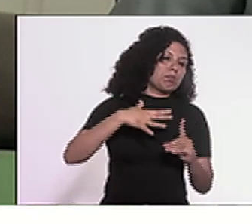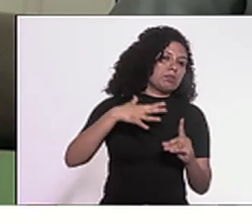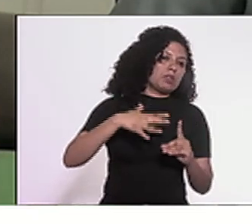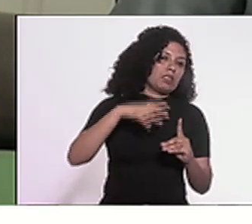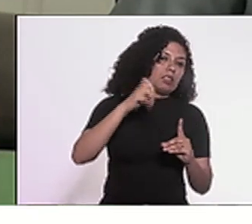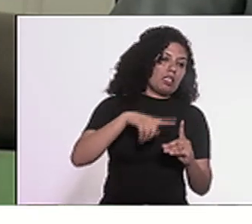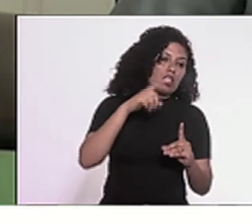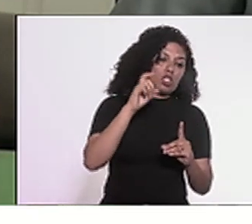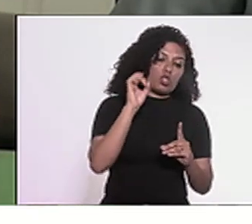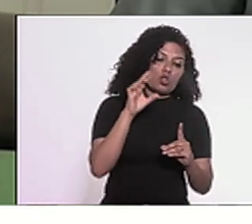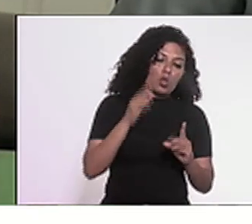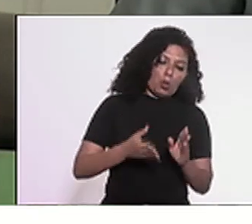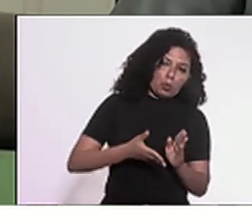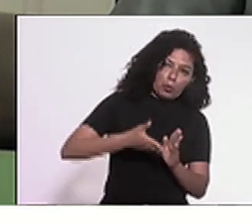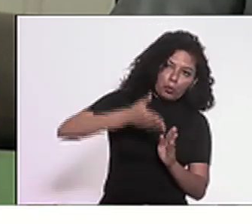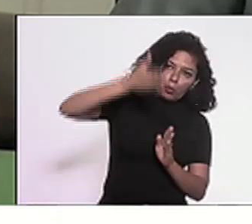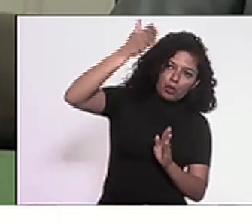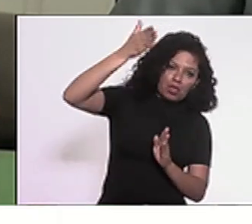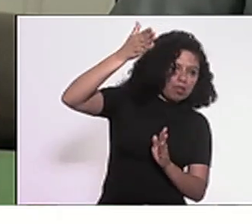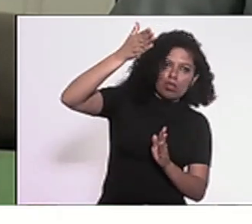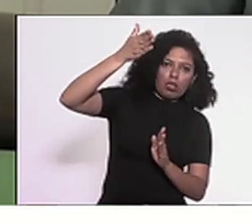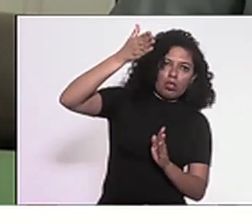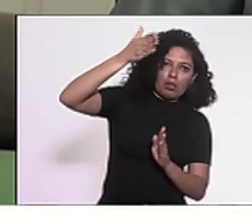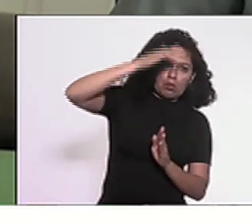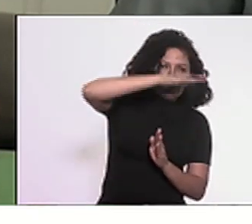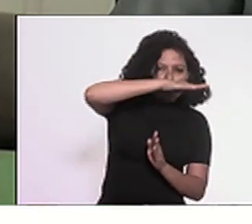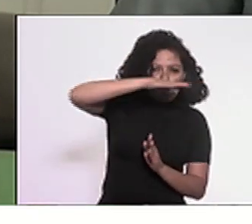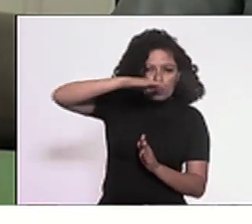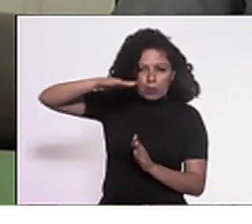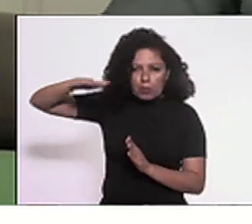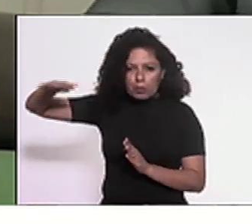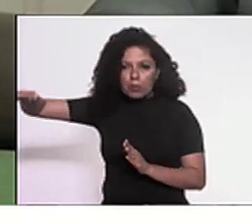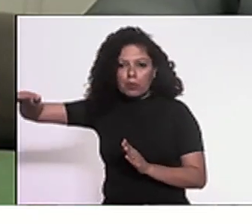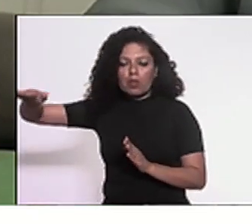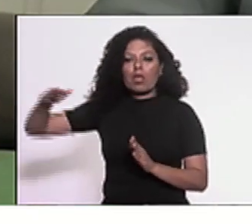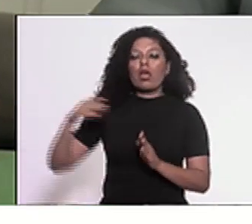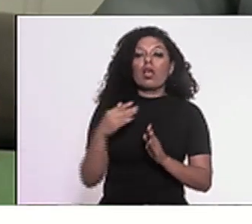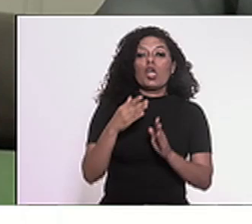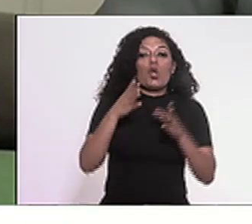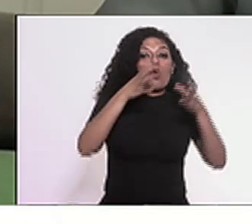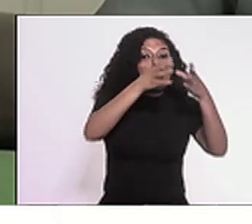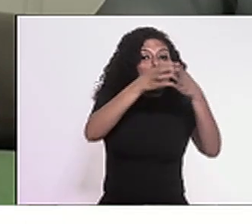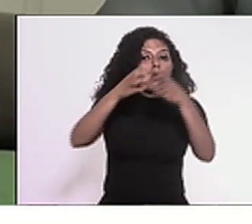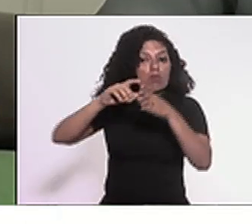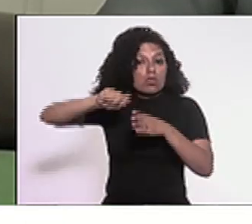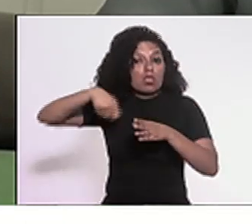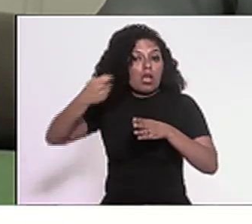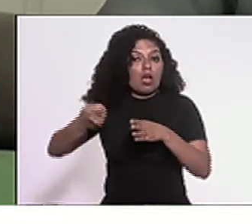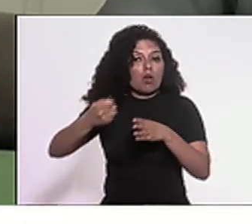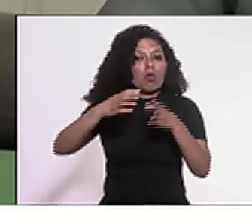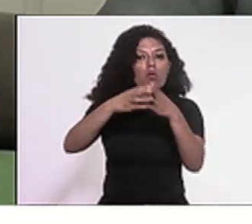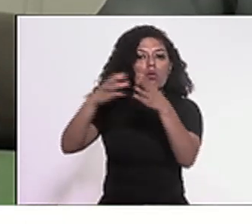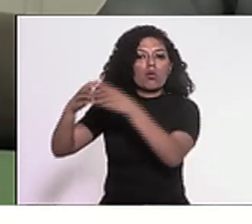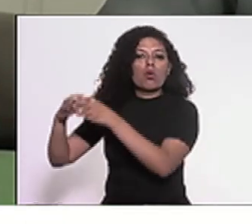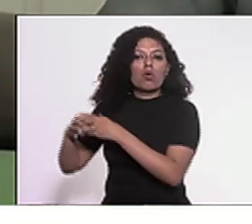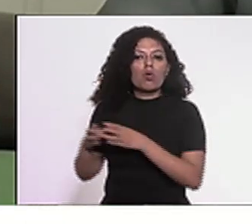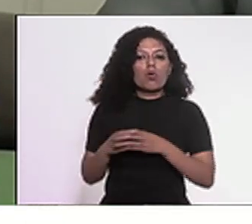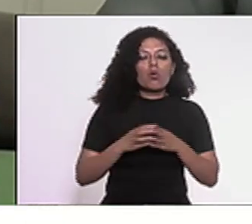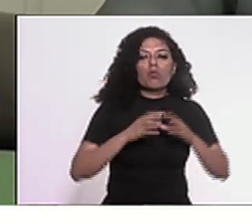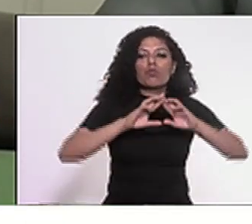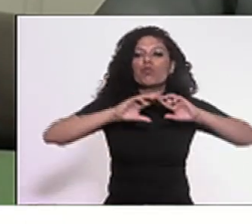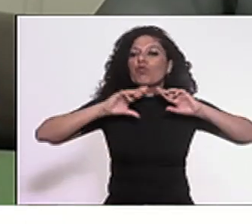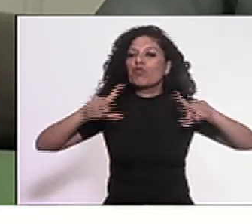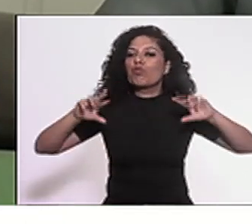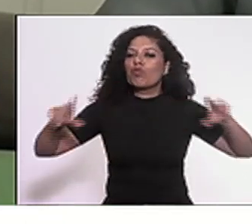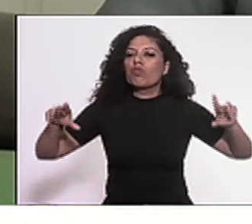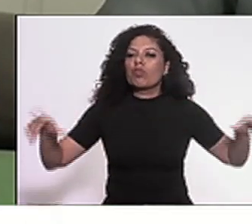só vertical, ele pode ser horizontal também. E até no assédio vertical, ele nem sempre é de cima para